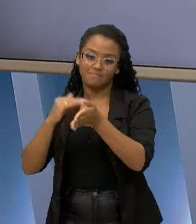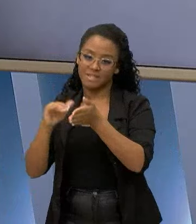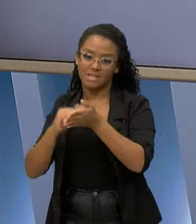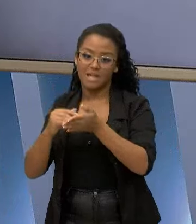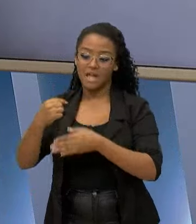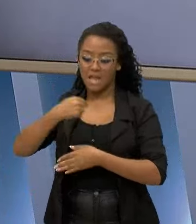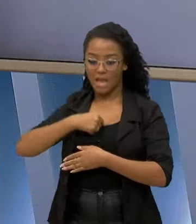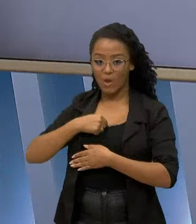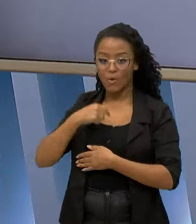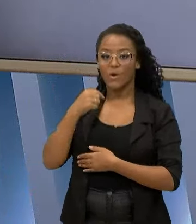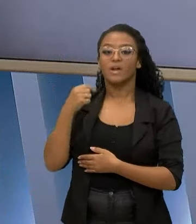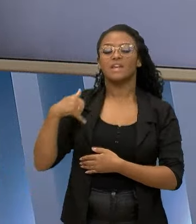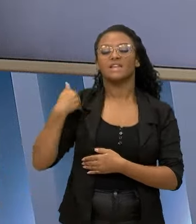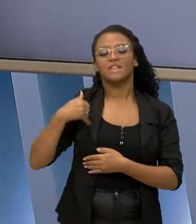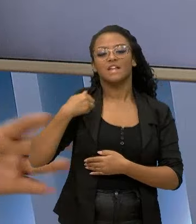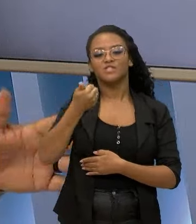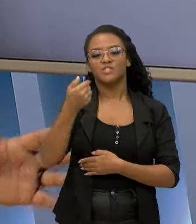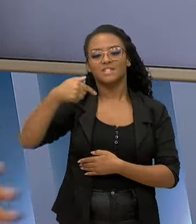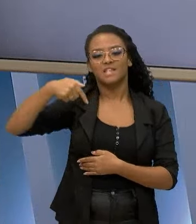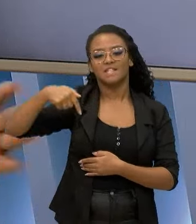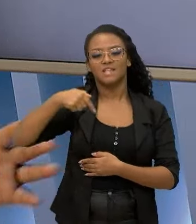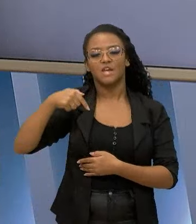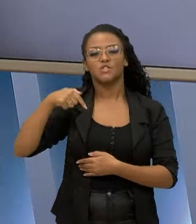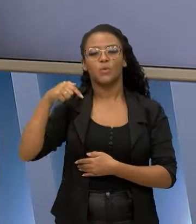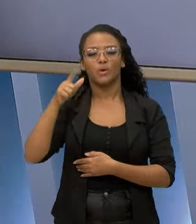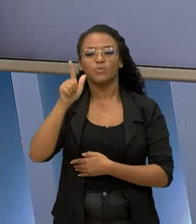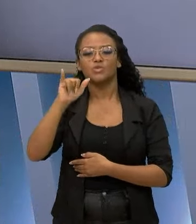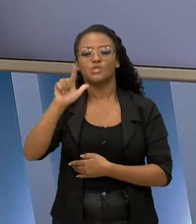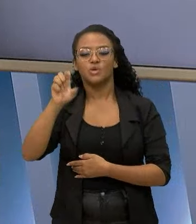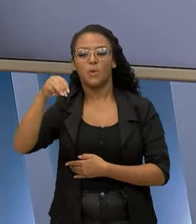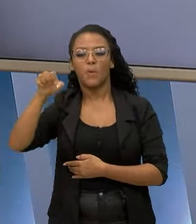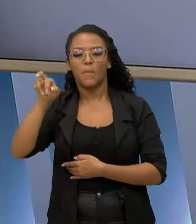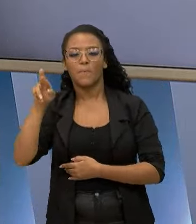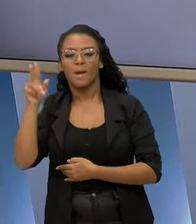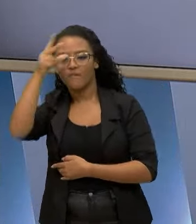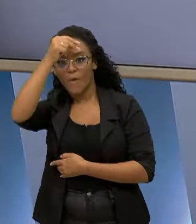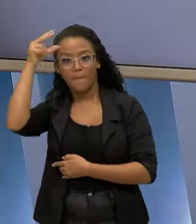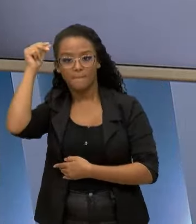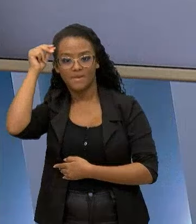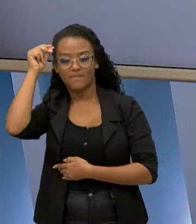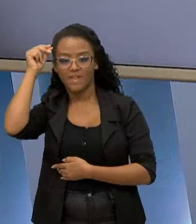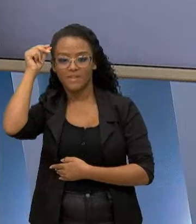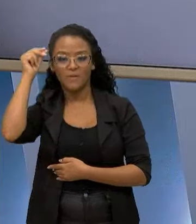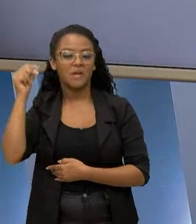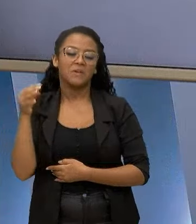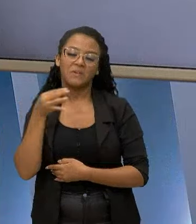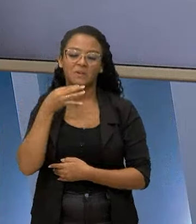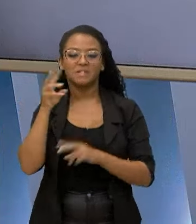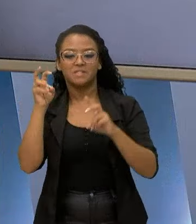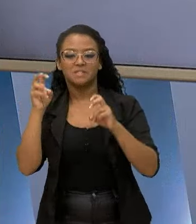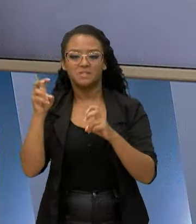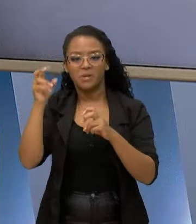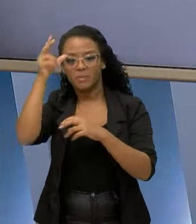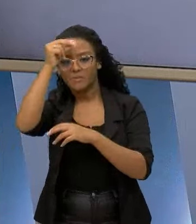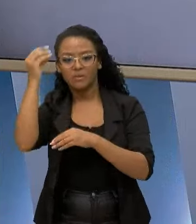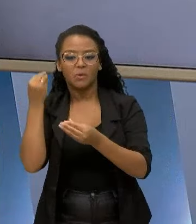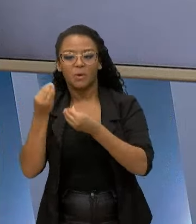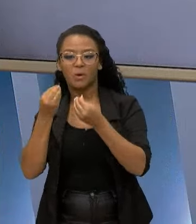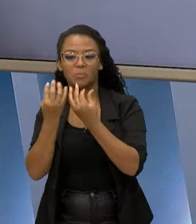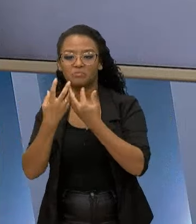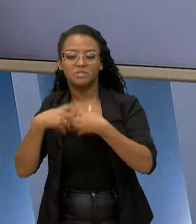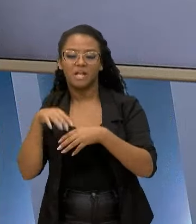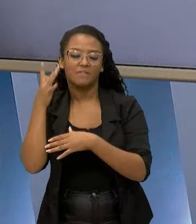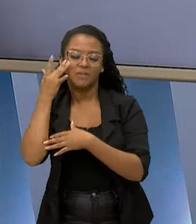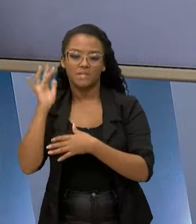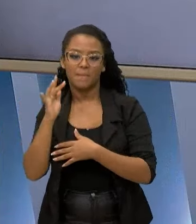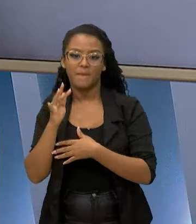foi eleito prefeito e eu também não fiz parte da prefeitura naquela época. Eu acho que essa eleição é sobre o futuro de Uberlândia. Nós temos